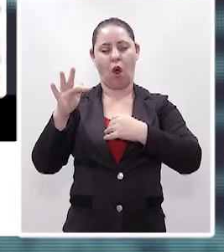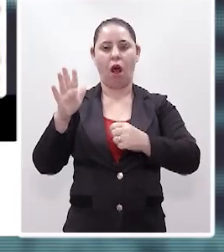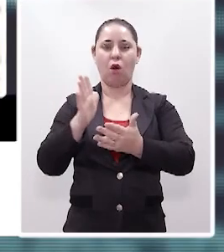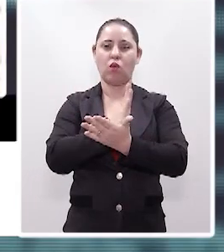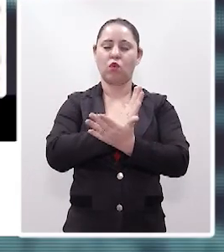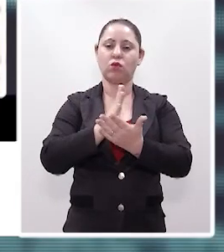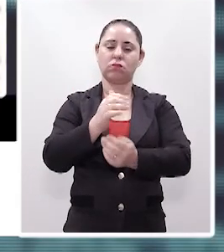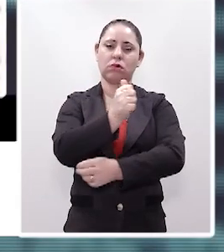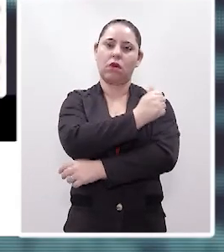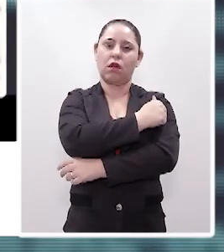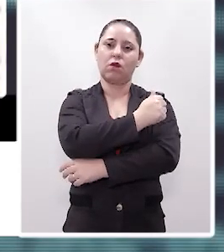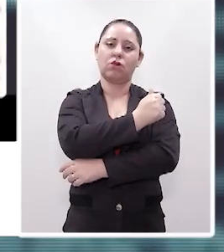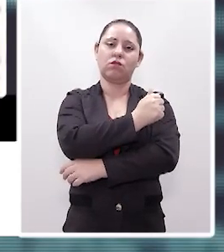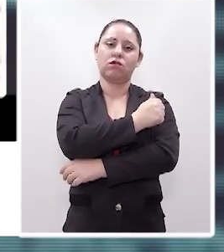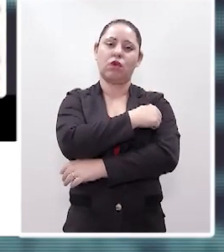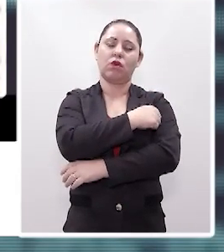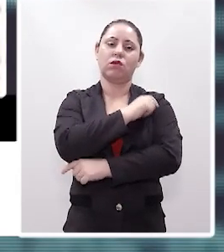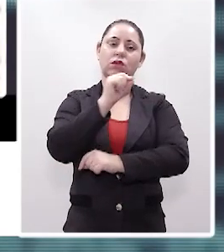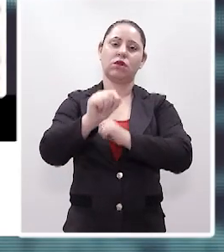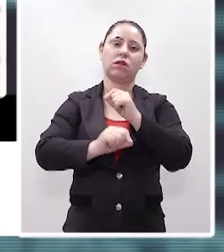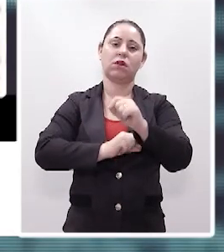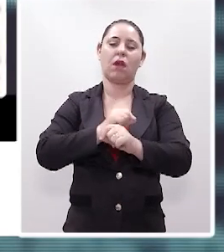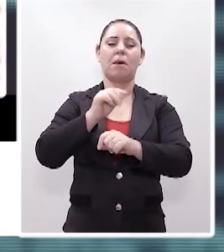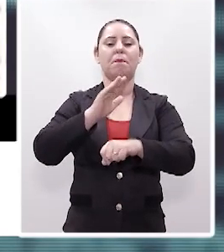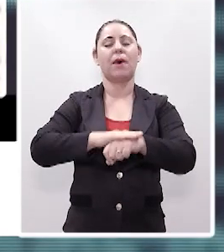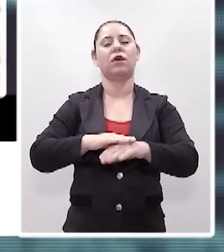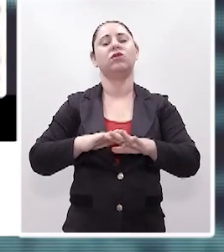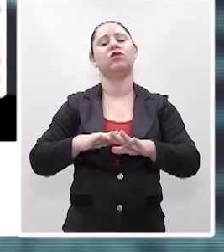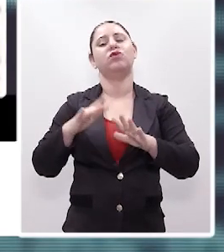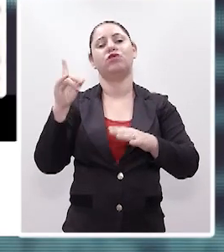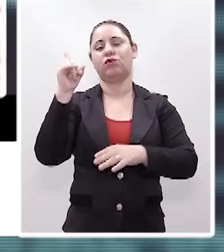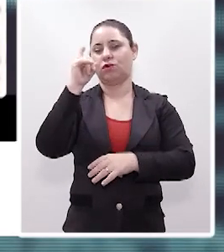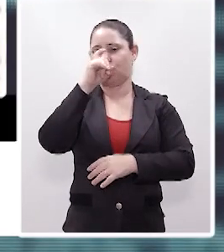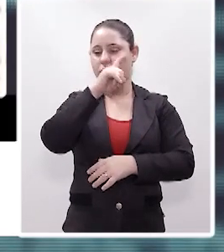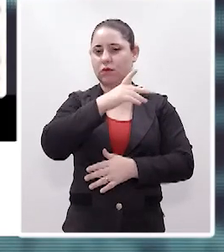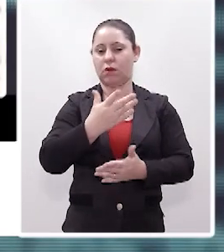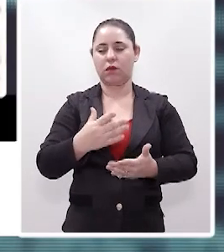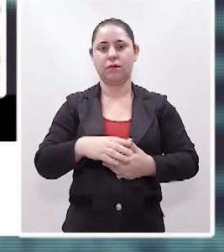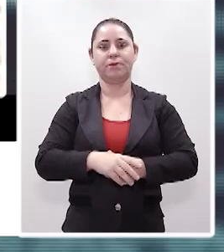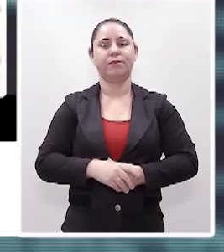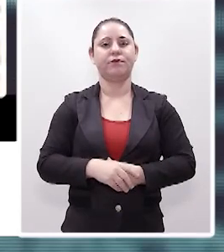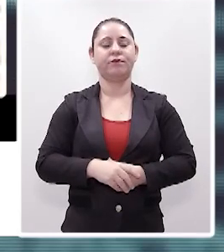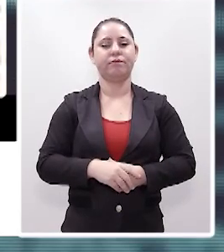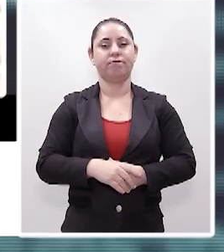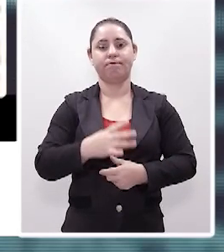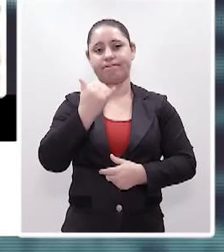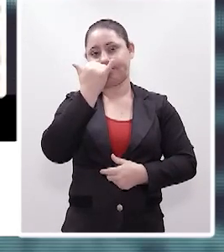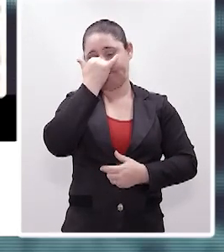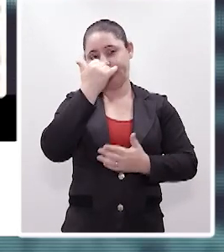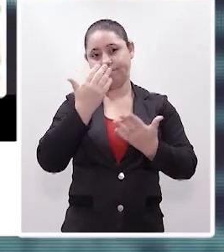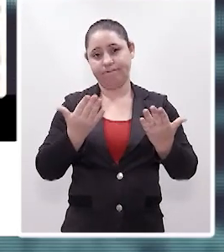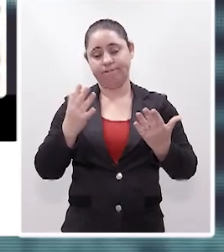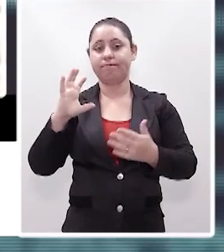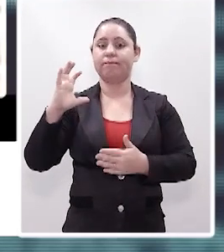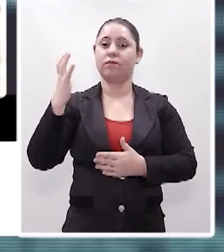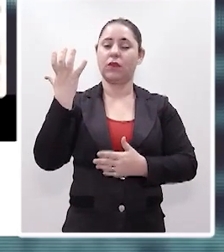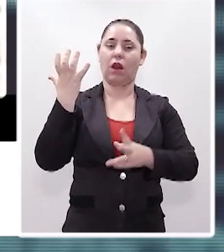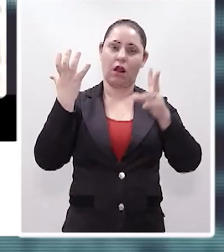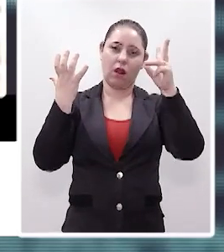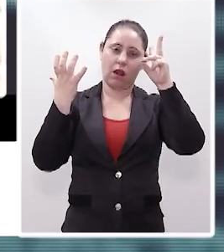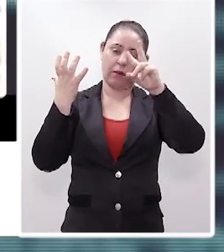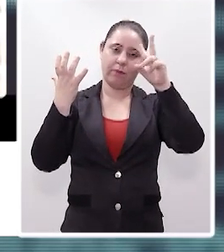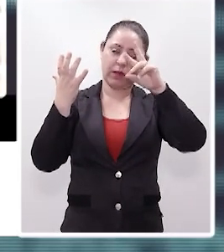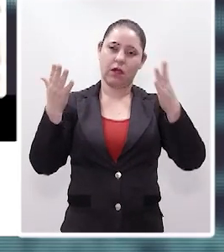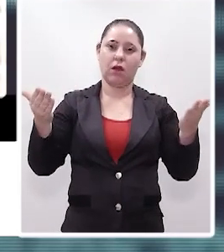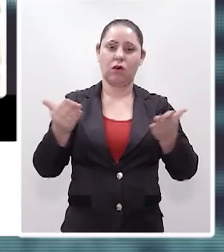alguns estudantes que vão ter ainda mais dificuldades. Sim. E infelizmente isso acontece. Eu